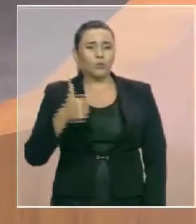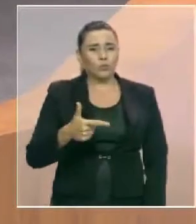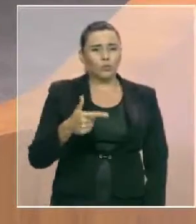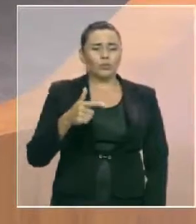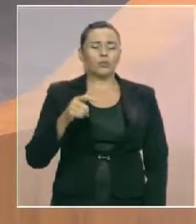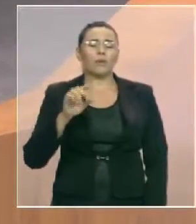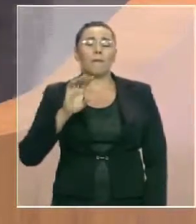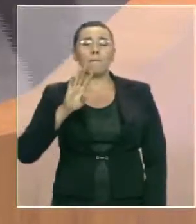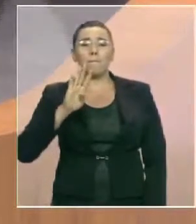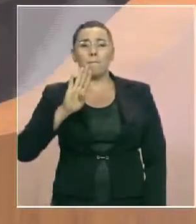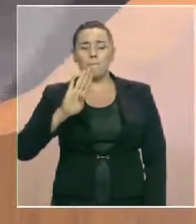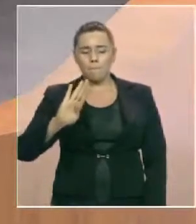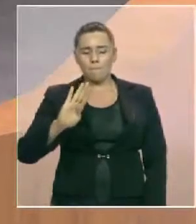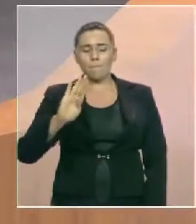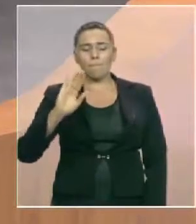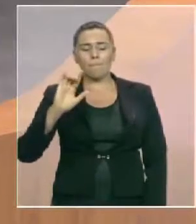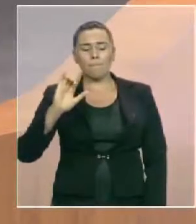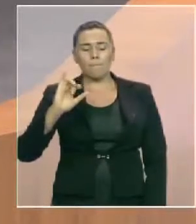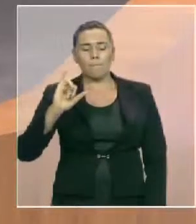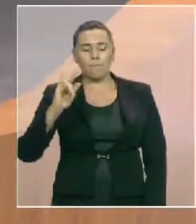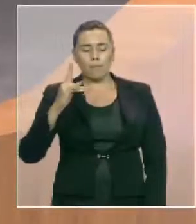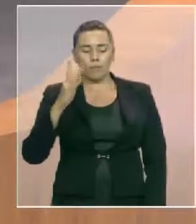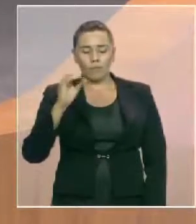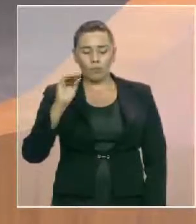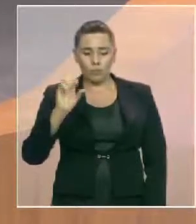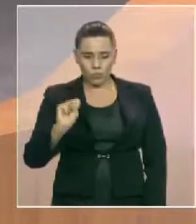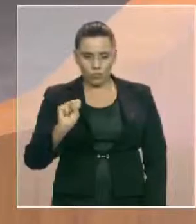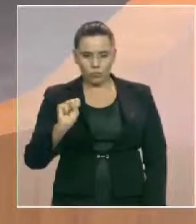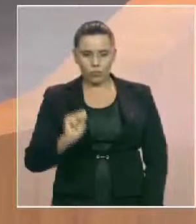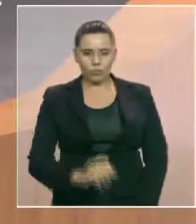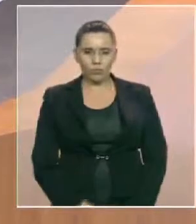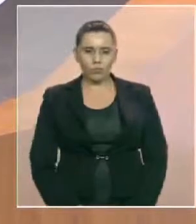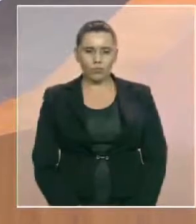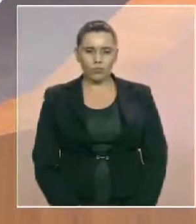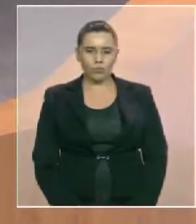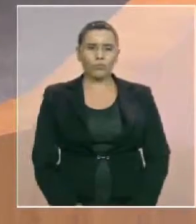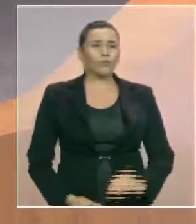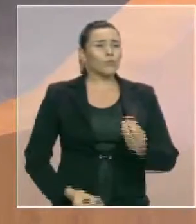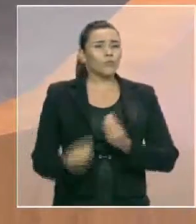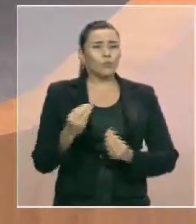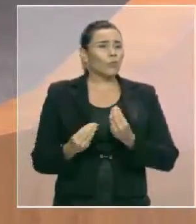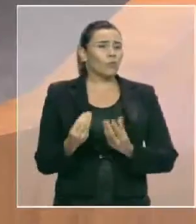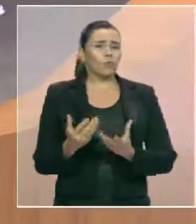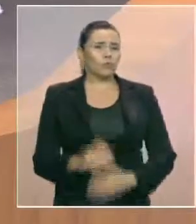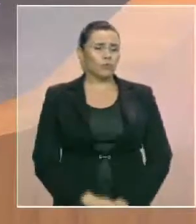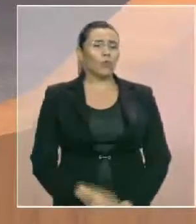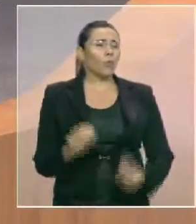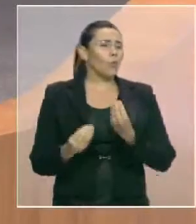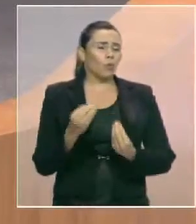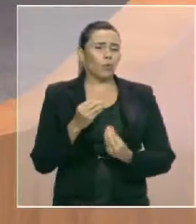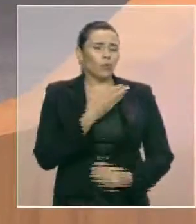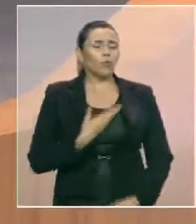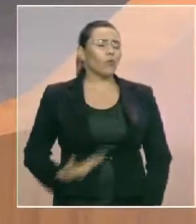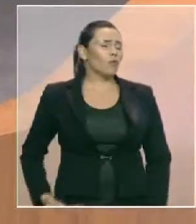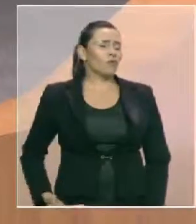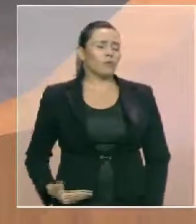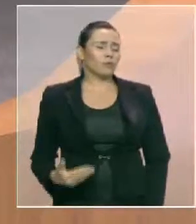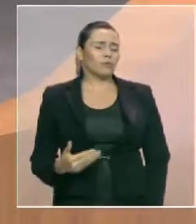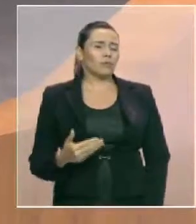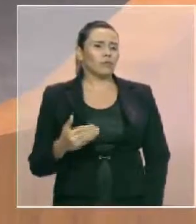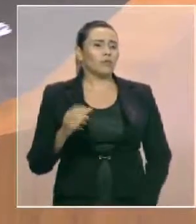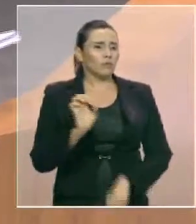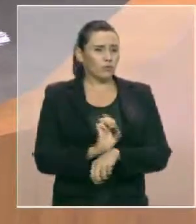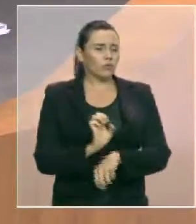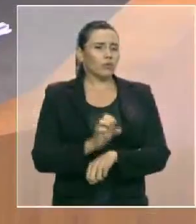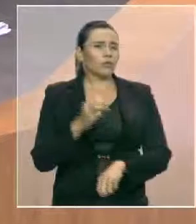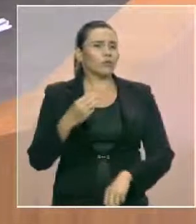sem explicar para esta casa a sua previsão, ou seja, da onde que esse dinheiro vai sair, porque outras receitas de capital,